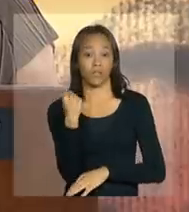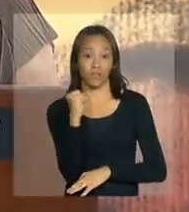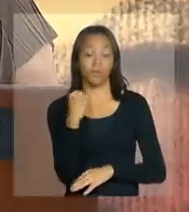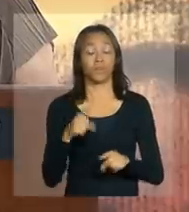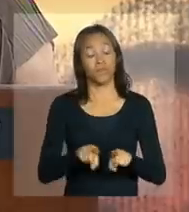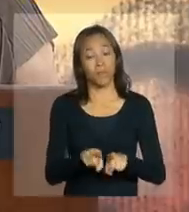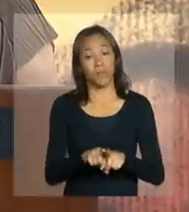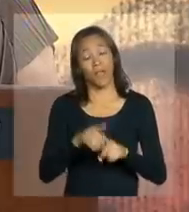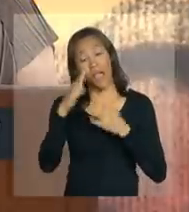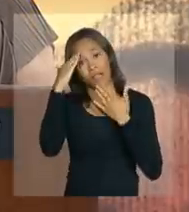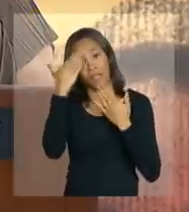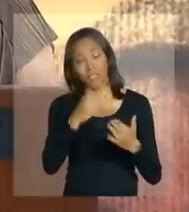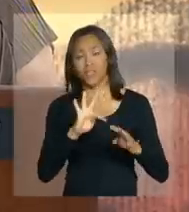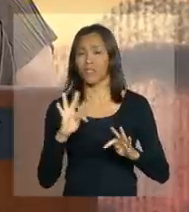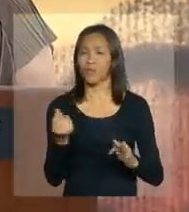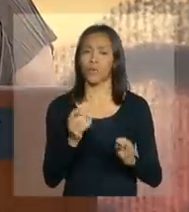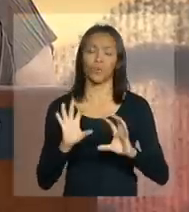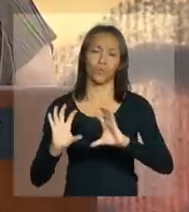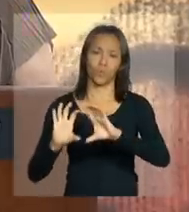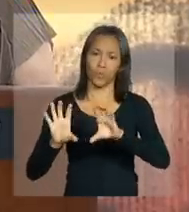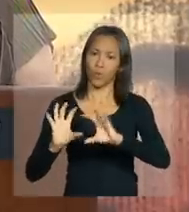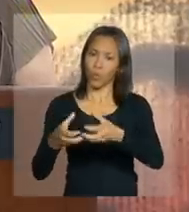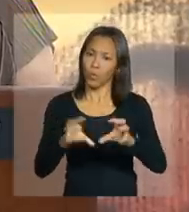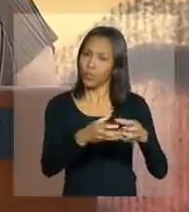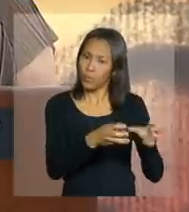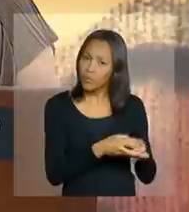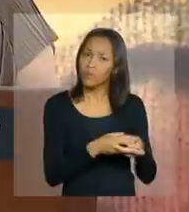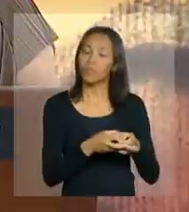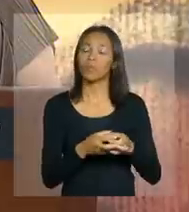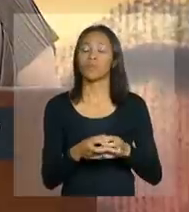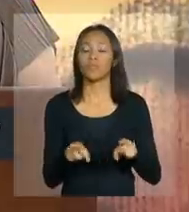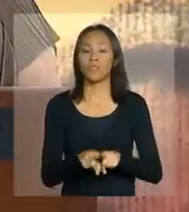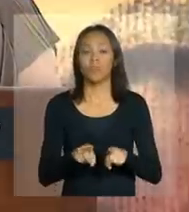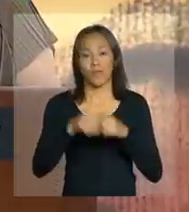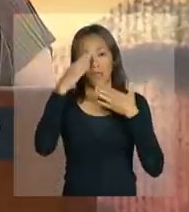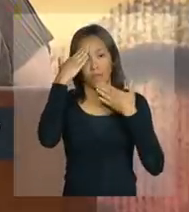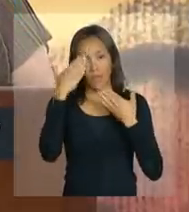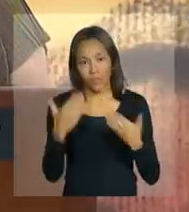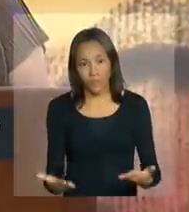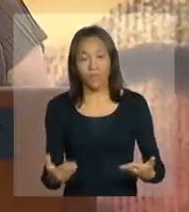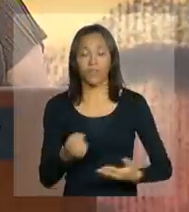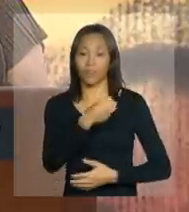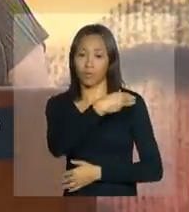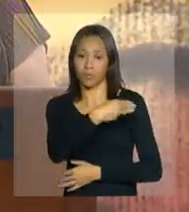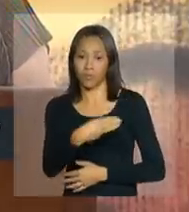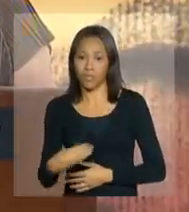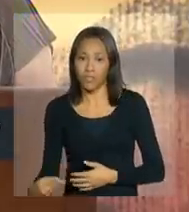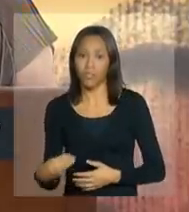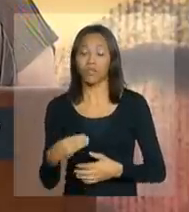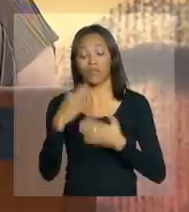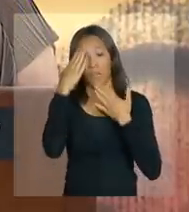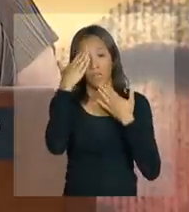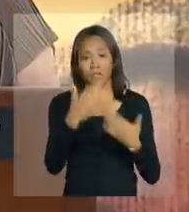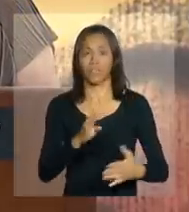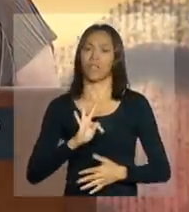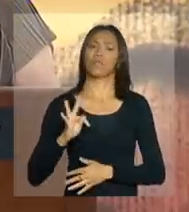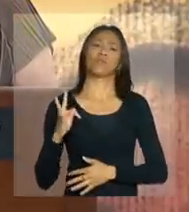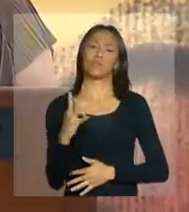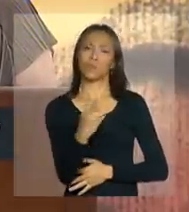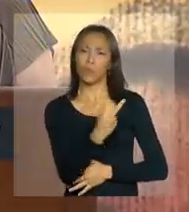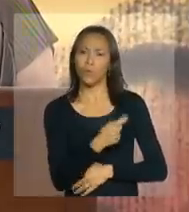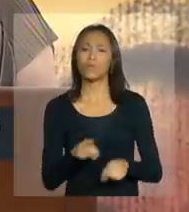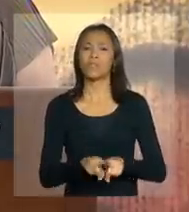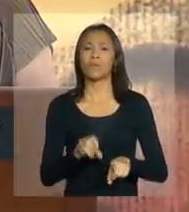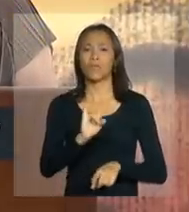os nossos irmãos e amigos e companheiros E agradecendo aos ministros E agradecendo a todos a ao